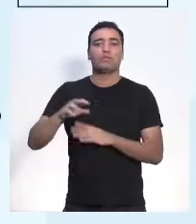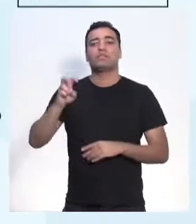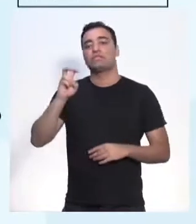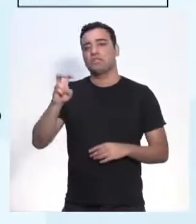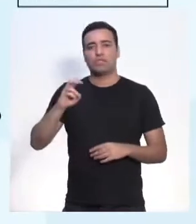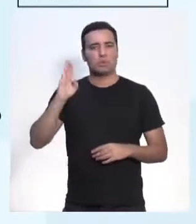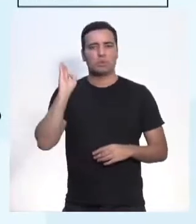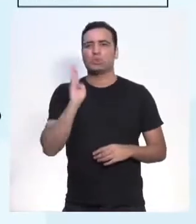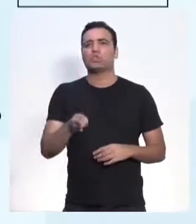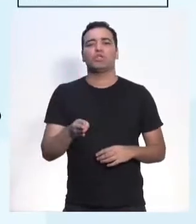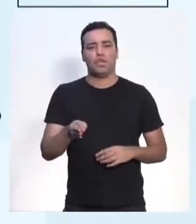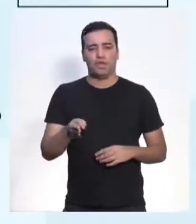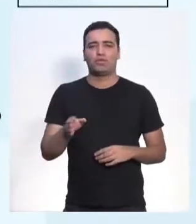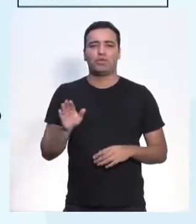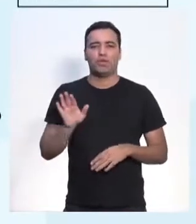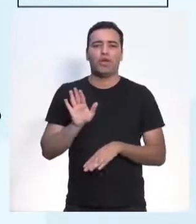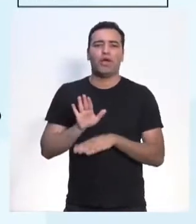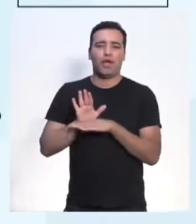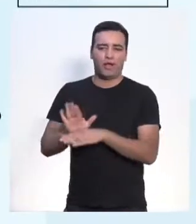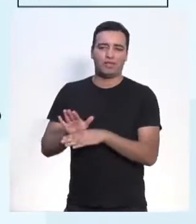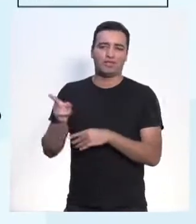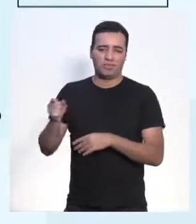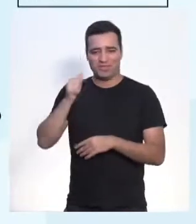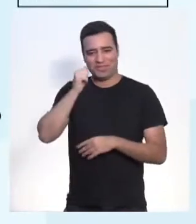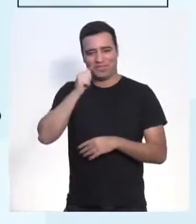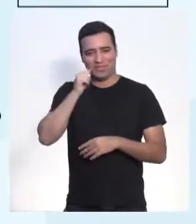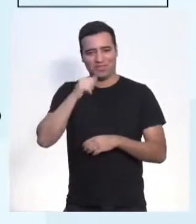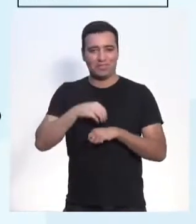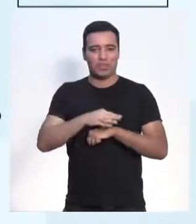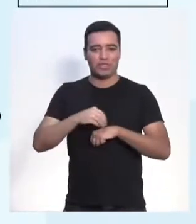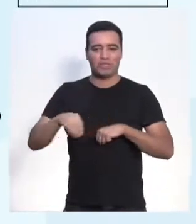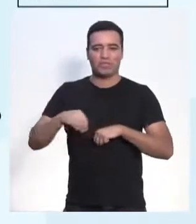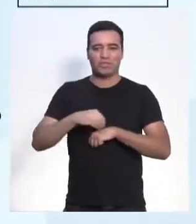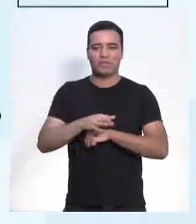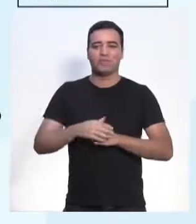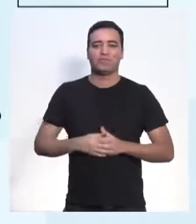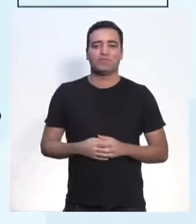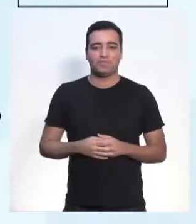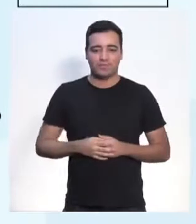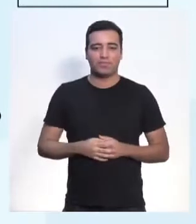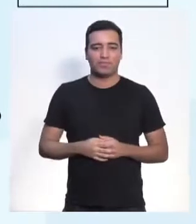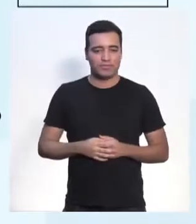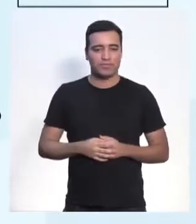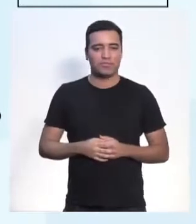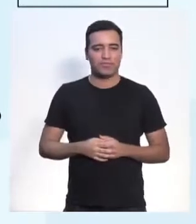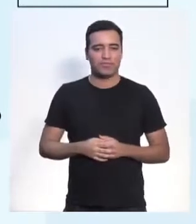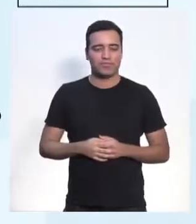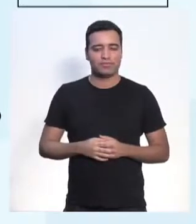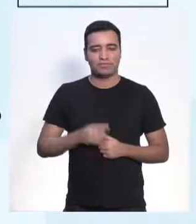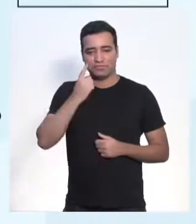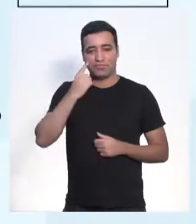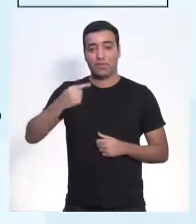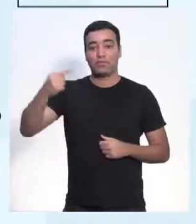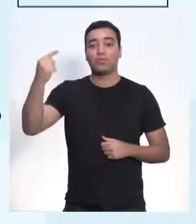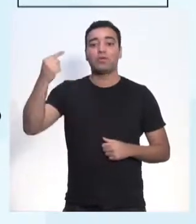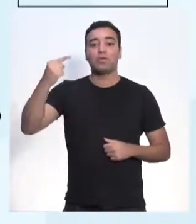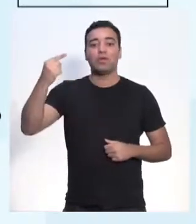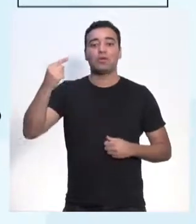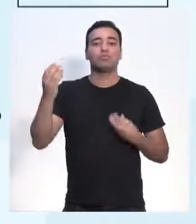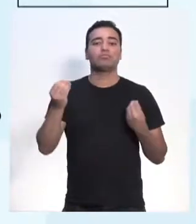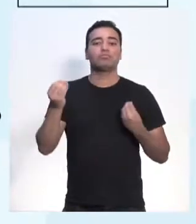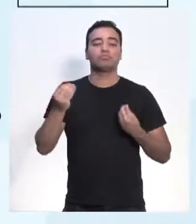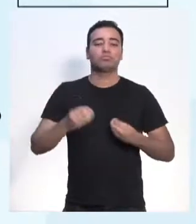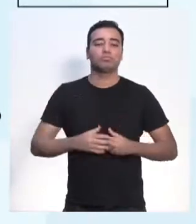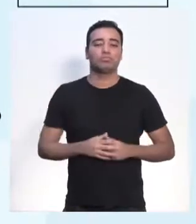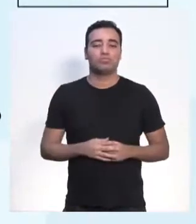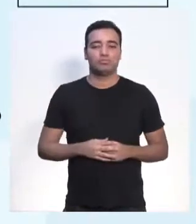para facilitar a vida da nossa querida moderadora. Então tá, eu vou ler a primeira então. Ó. Is organic material that comes from